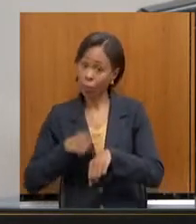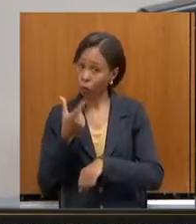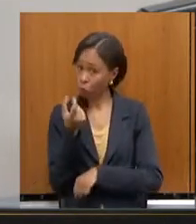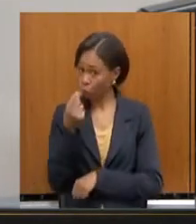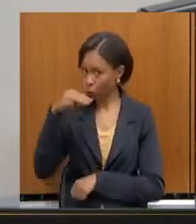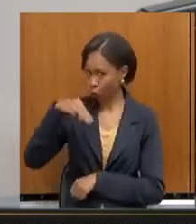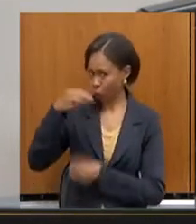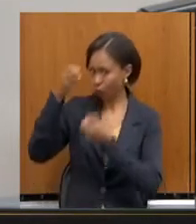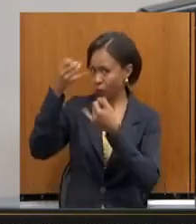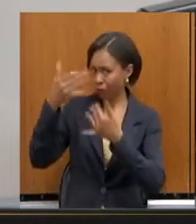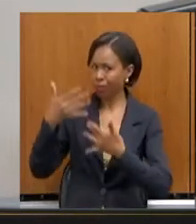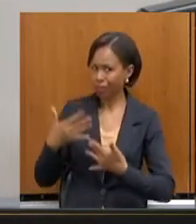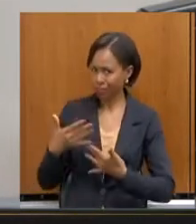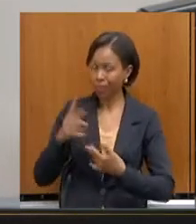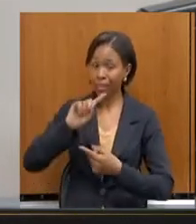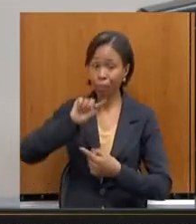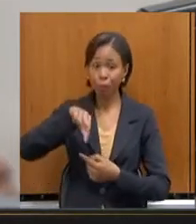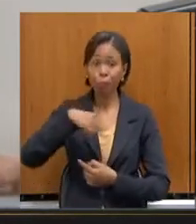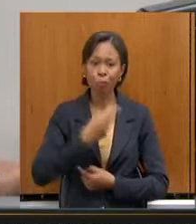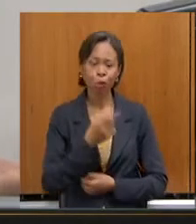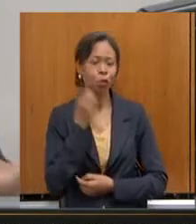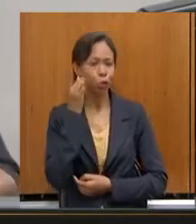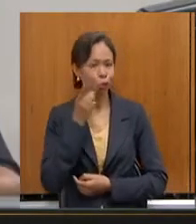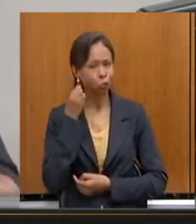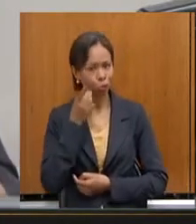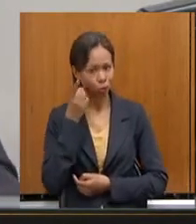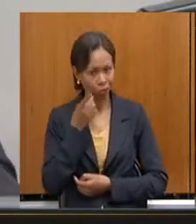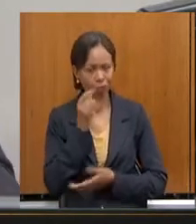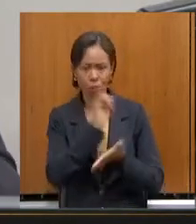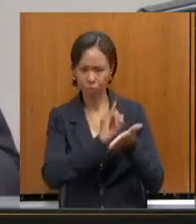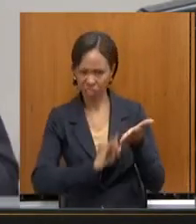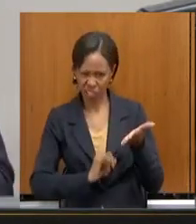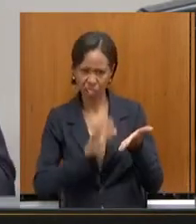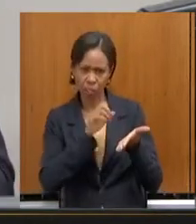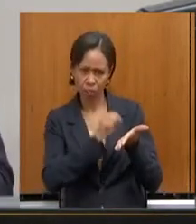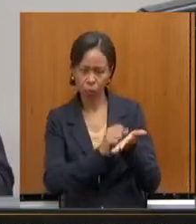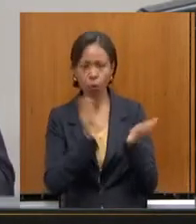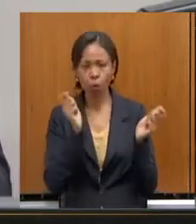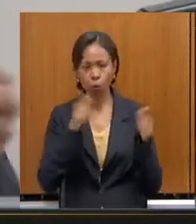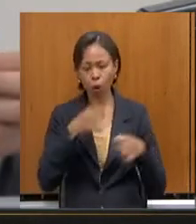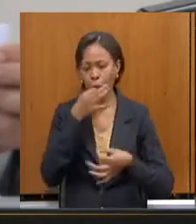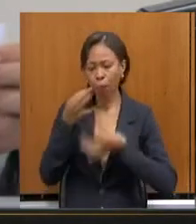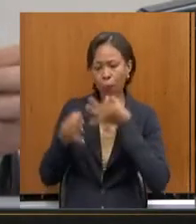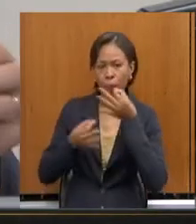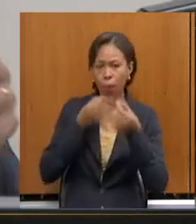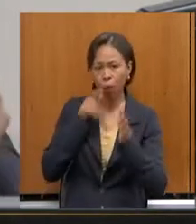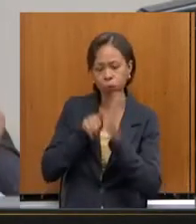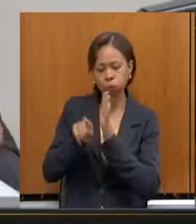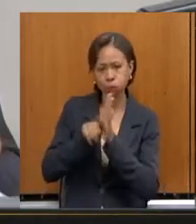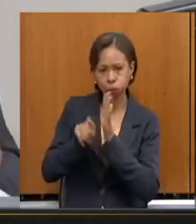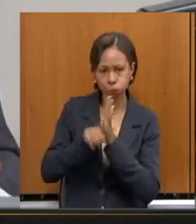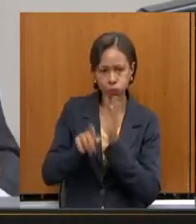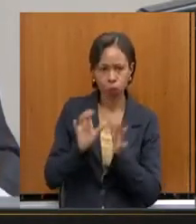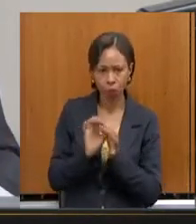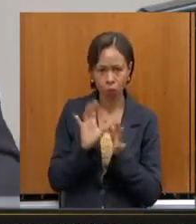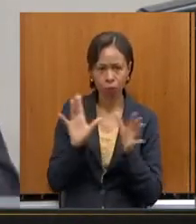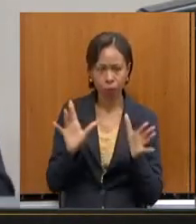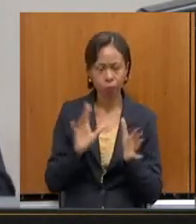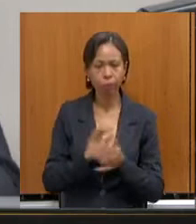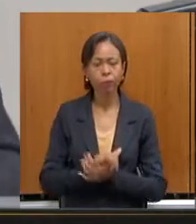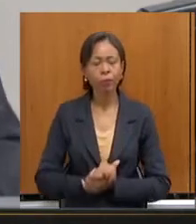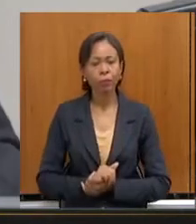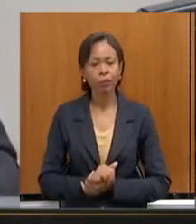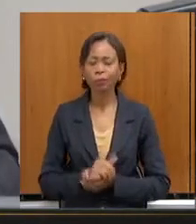aberta a palavra aos deputados inscritos para fazerem os questionamento o